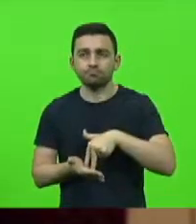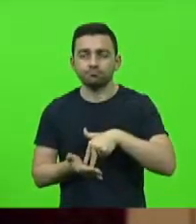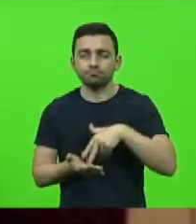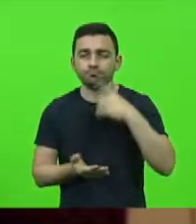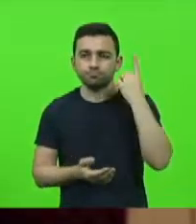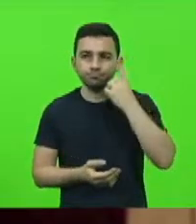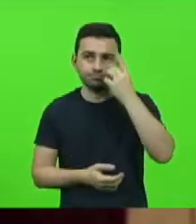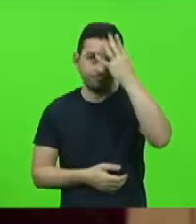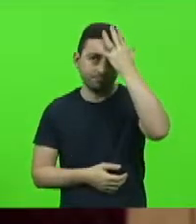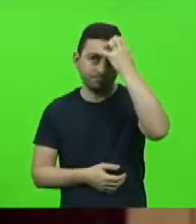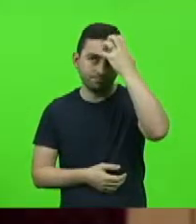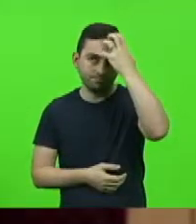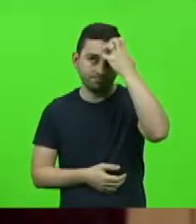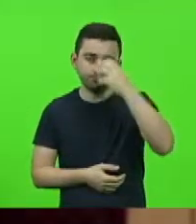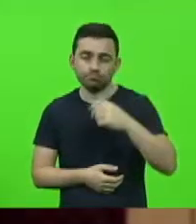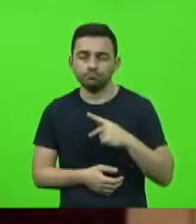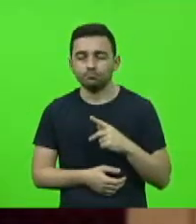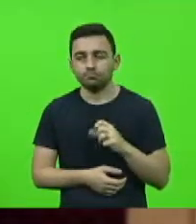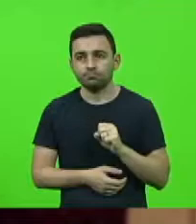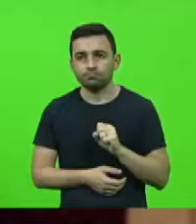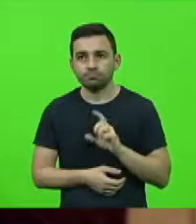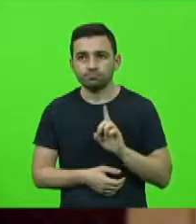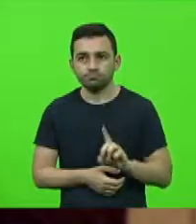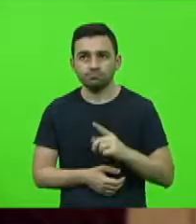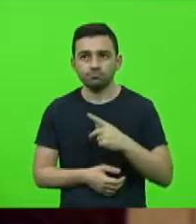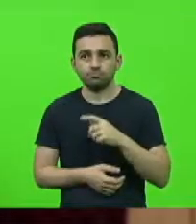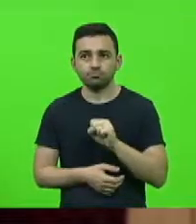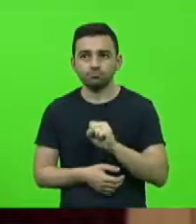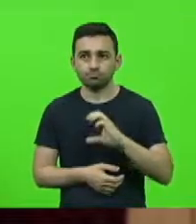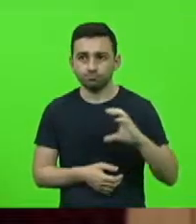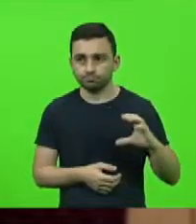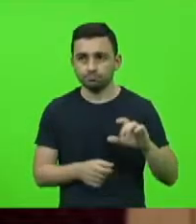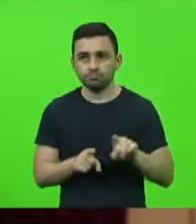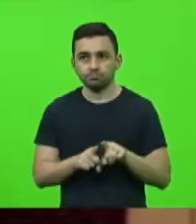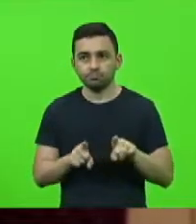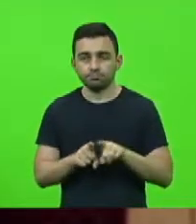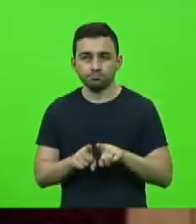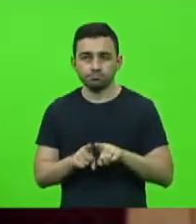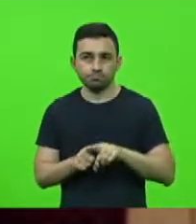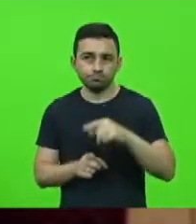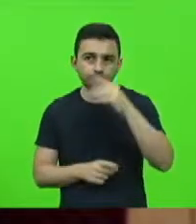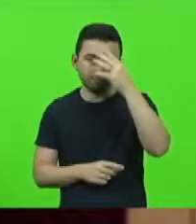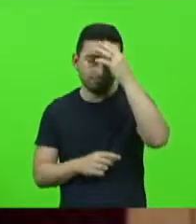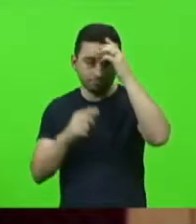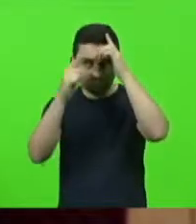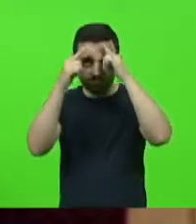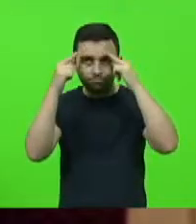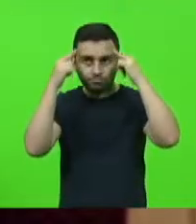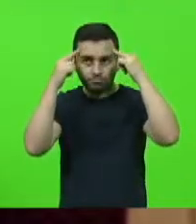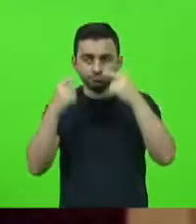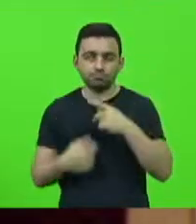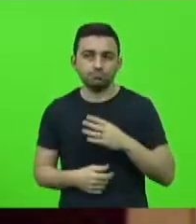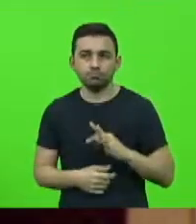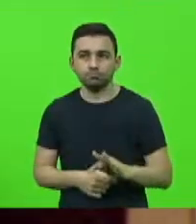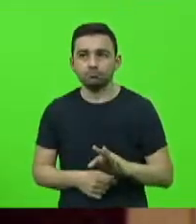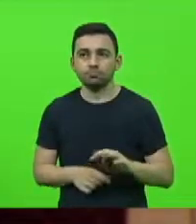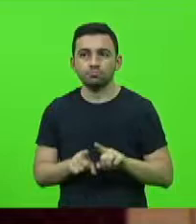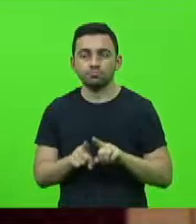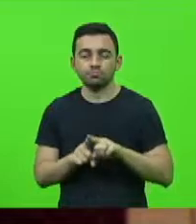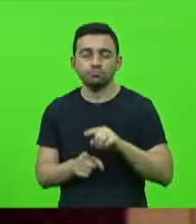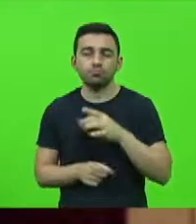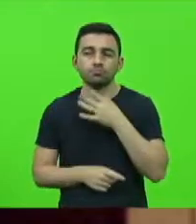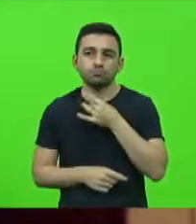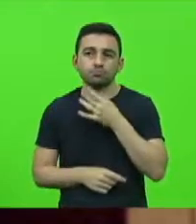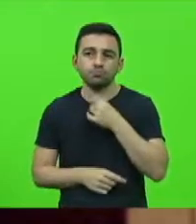Ismael dos Santos, pelo bloco PSD-PSC, Neudi Sareta, PT, Valdir Cobalcini, pelo bloco MDB, Novo,